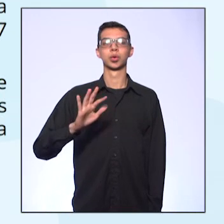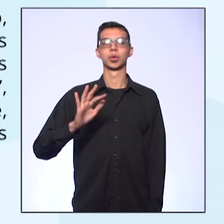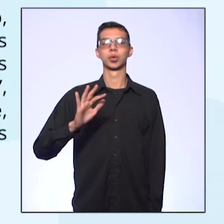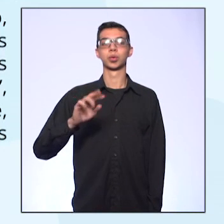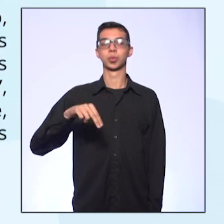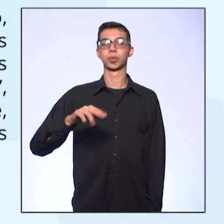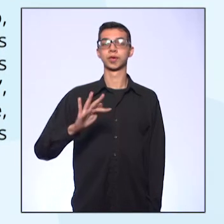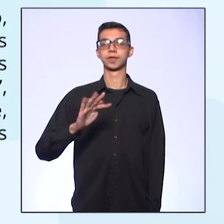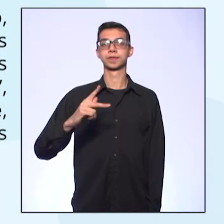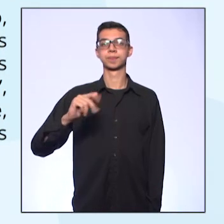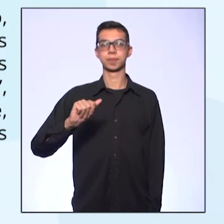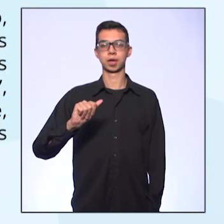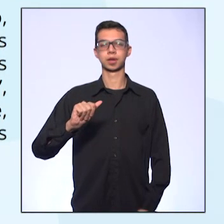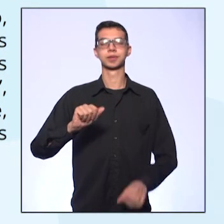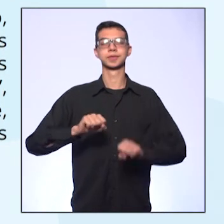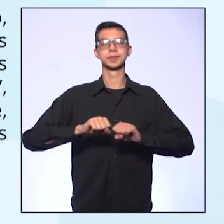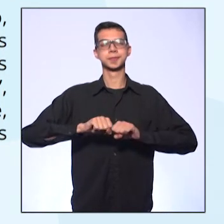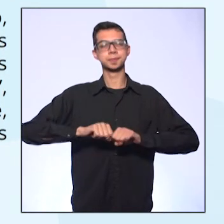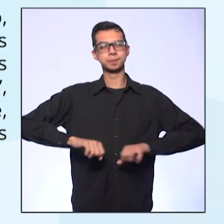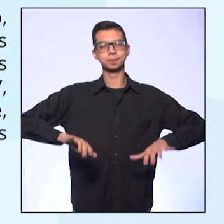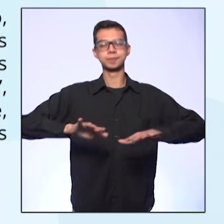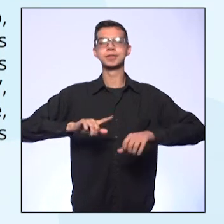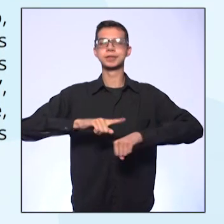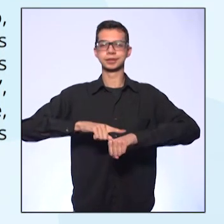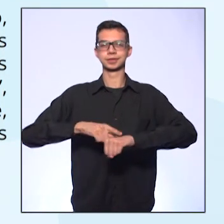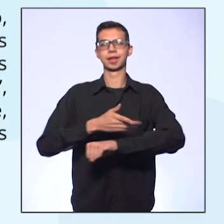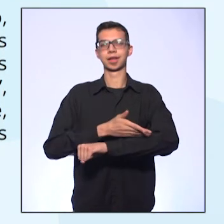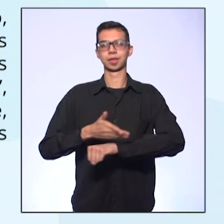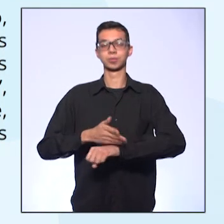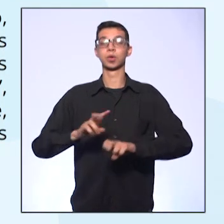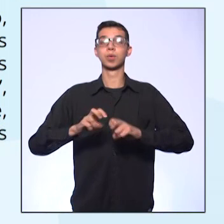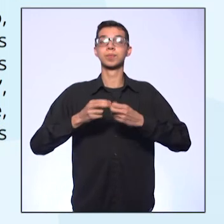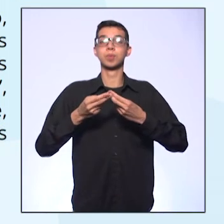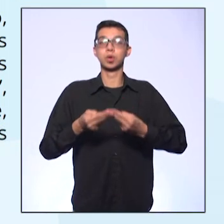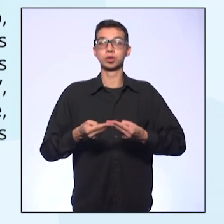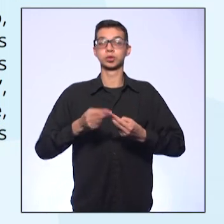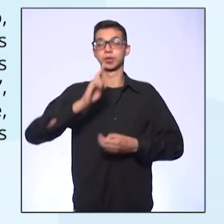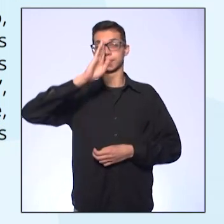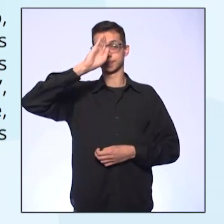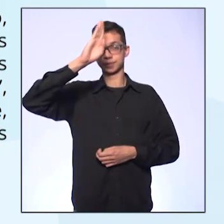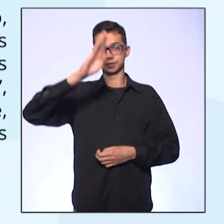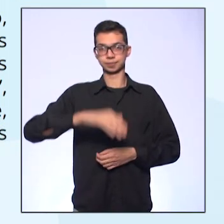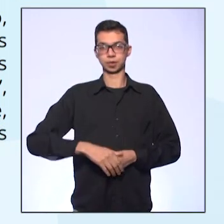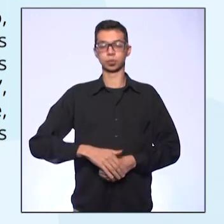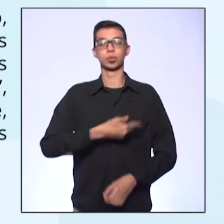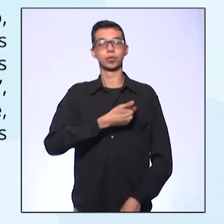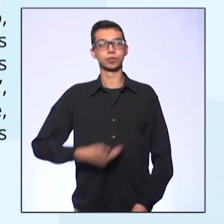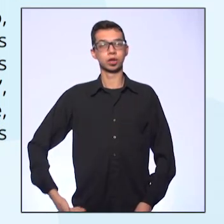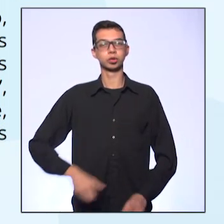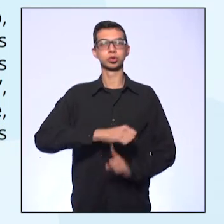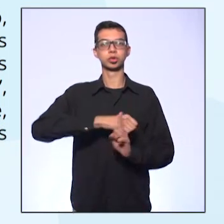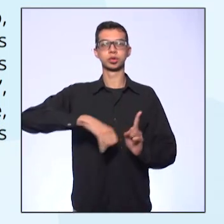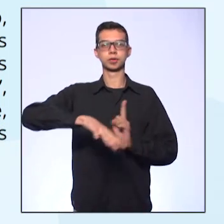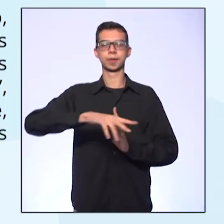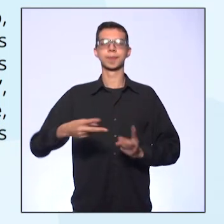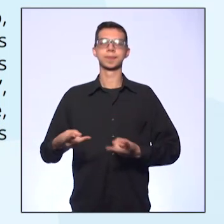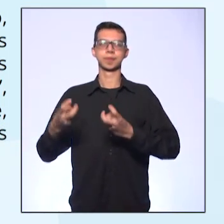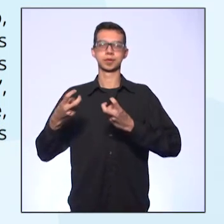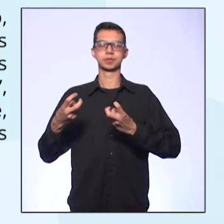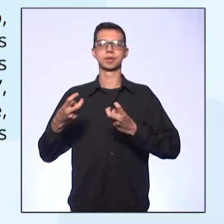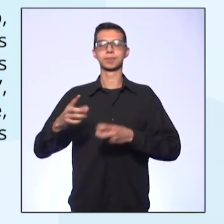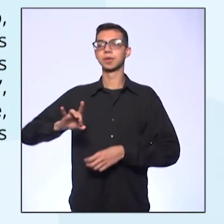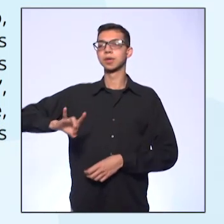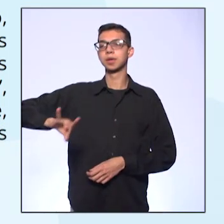da pandemia. Por isso, é essencial que governos e sociedade enxerguem essas